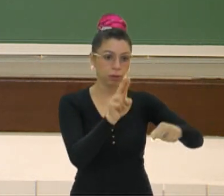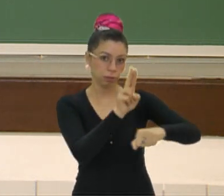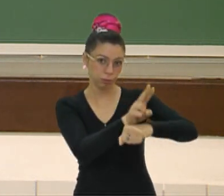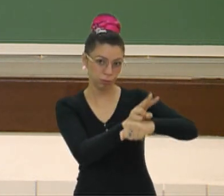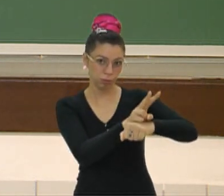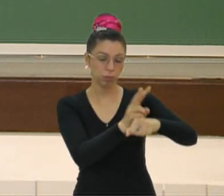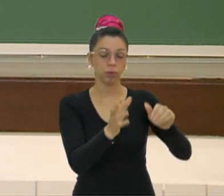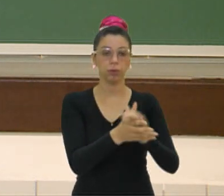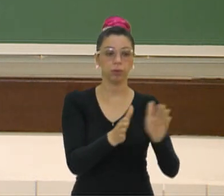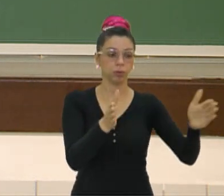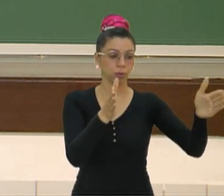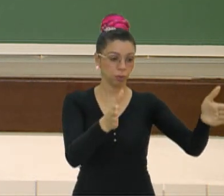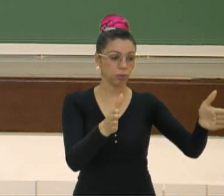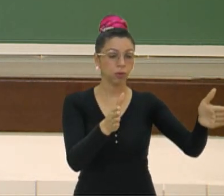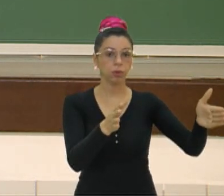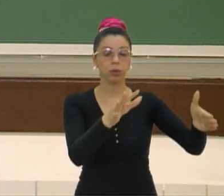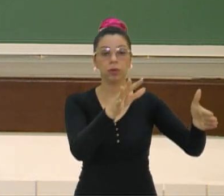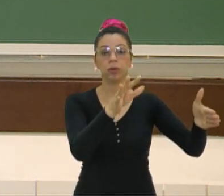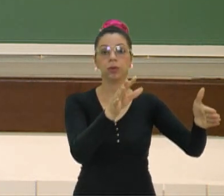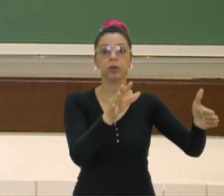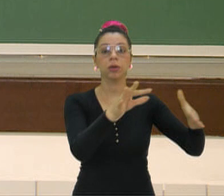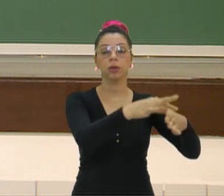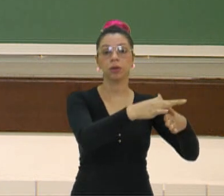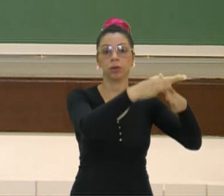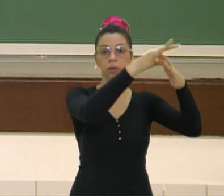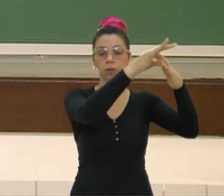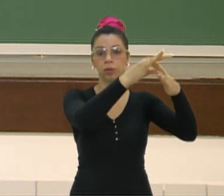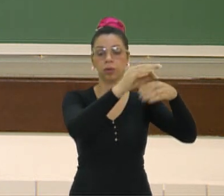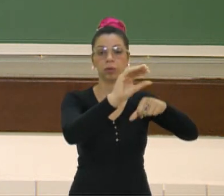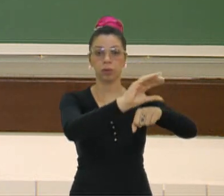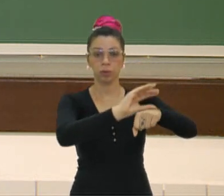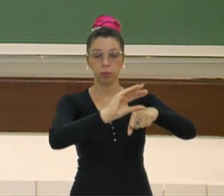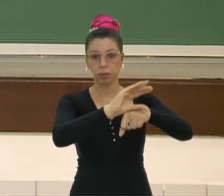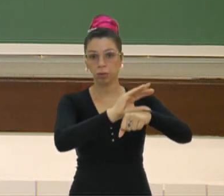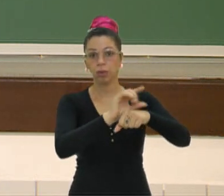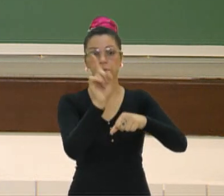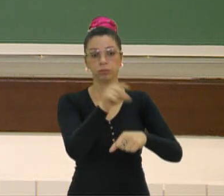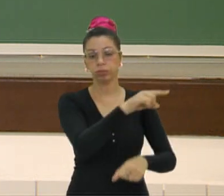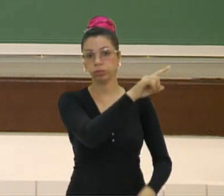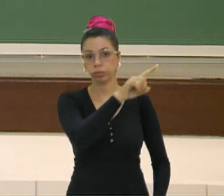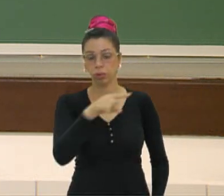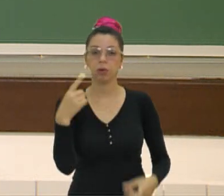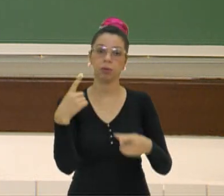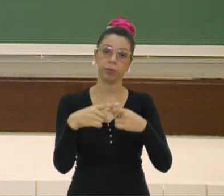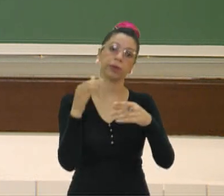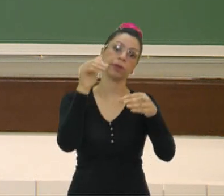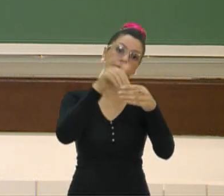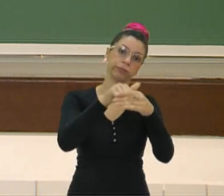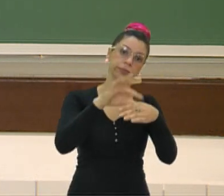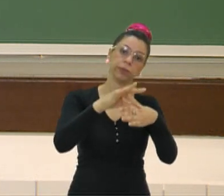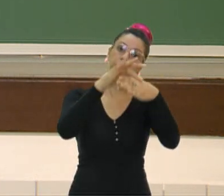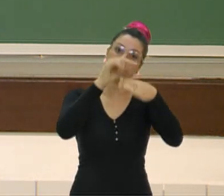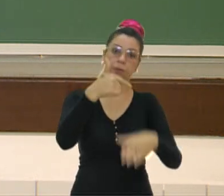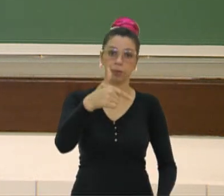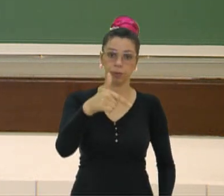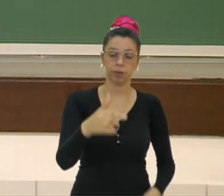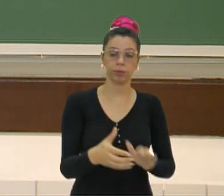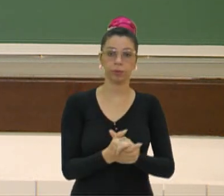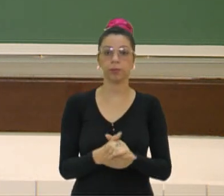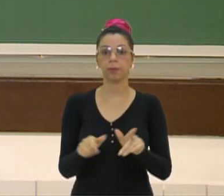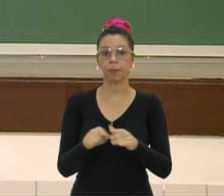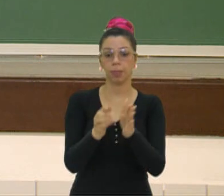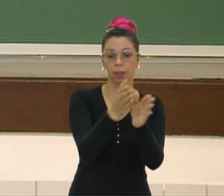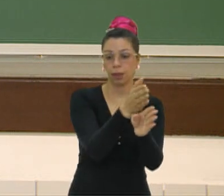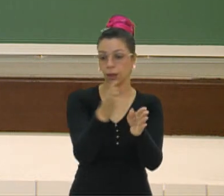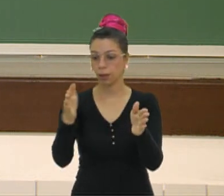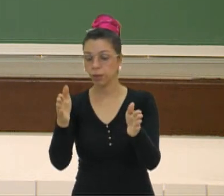quando ele assume e inutiliza a Constituição anterior, porque ele não é eleito, um governo constitucional de